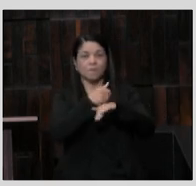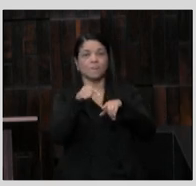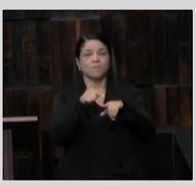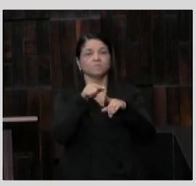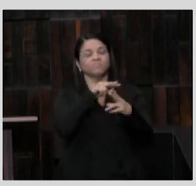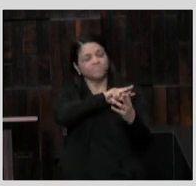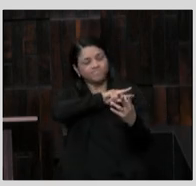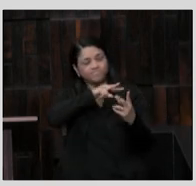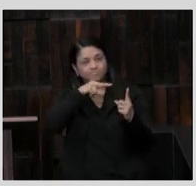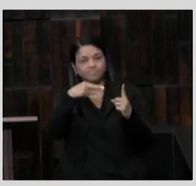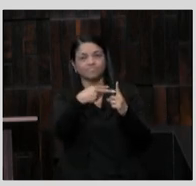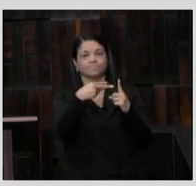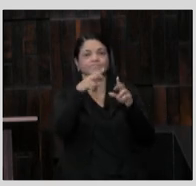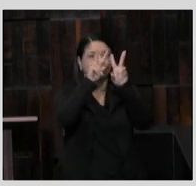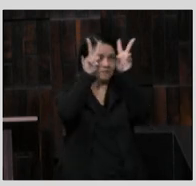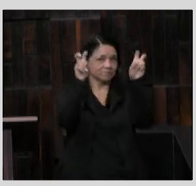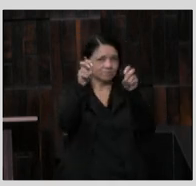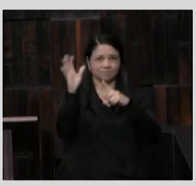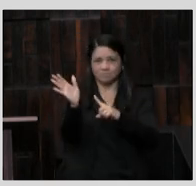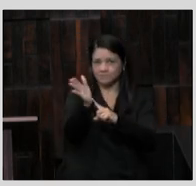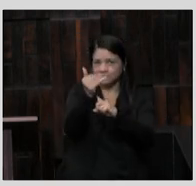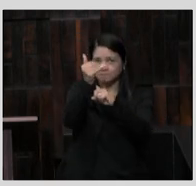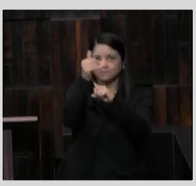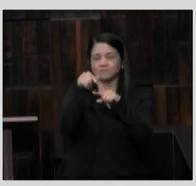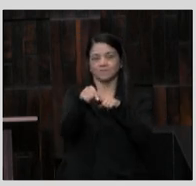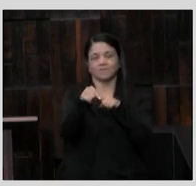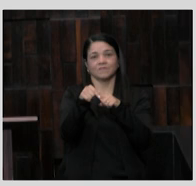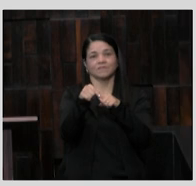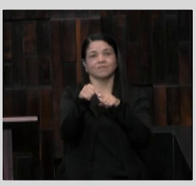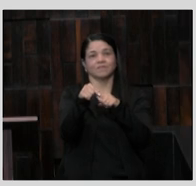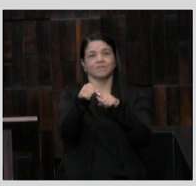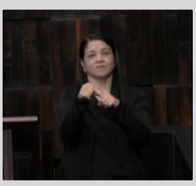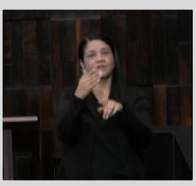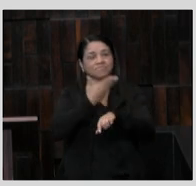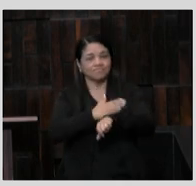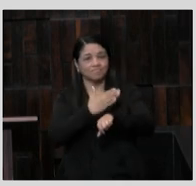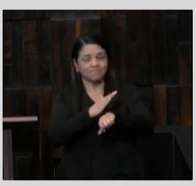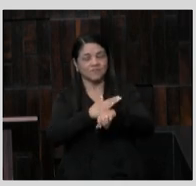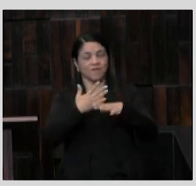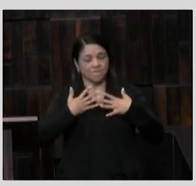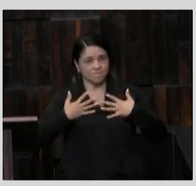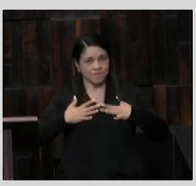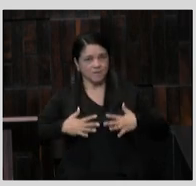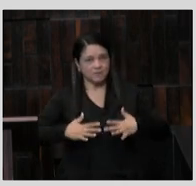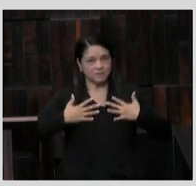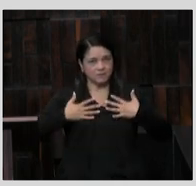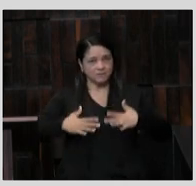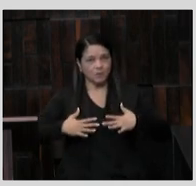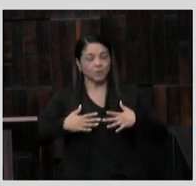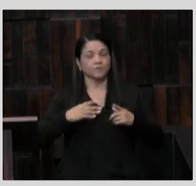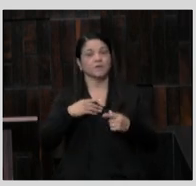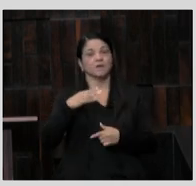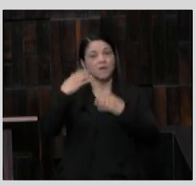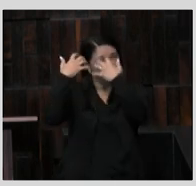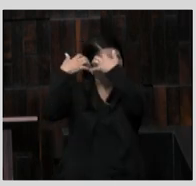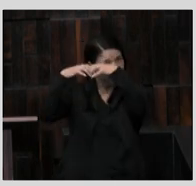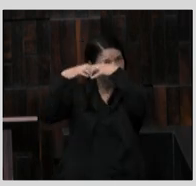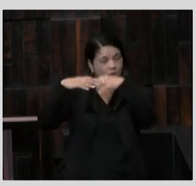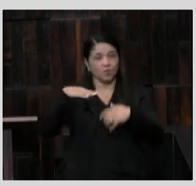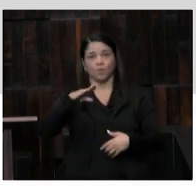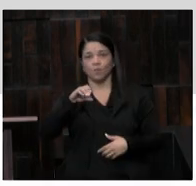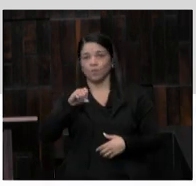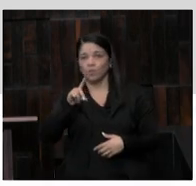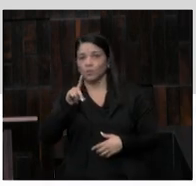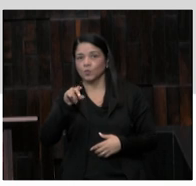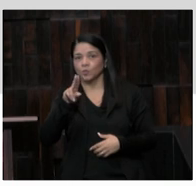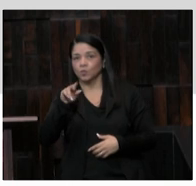abordar muito inovações tecnológicas, dentre elas o exercício de vibração de corpo inteiro, a neuromodulação, que a gente aborda no projeto. Pode passar,